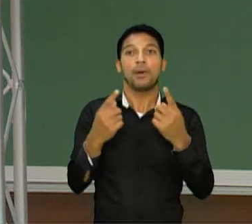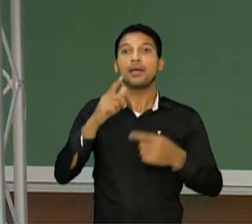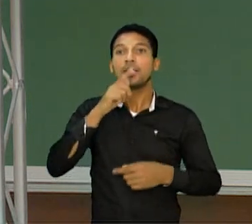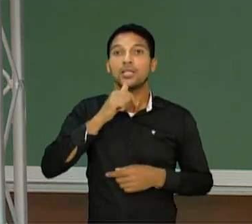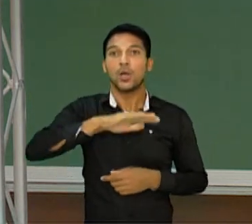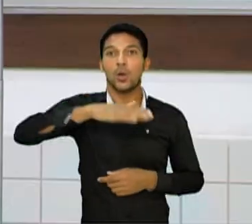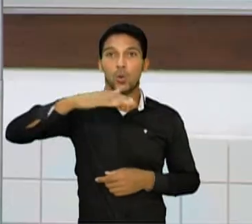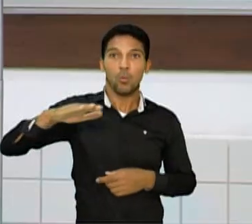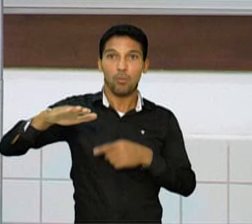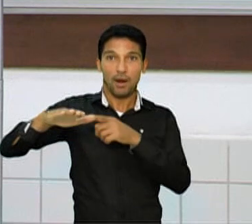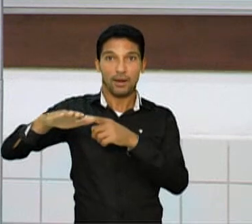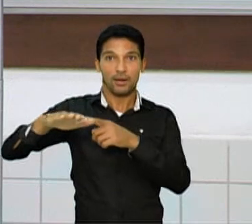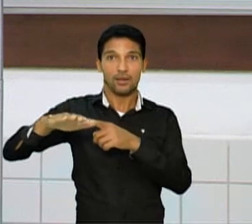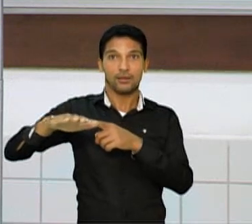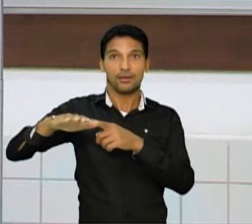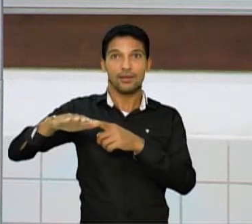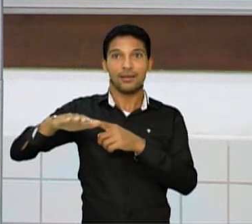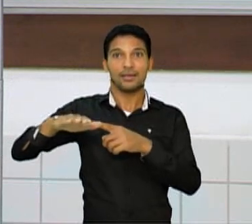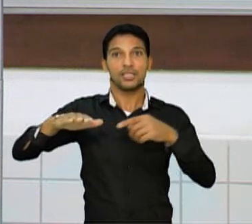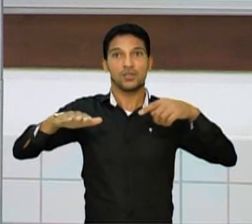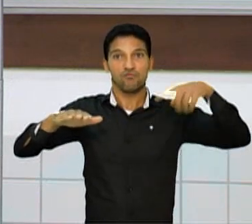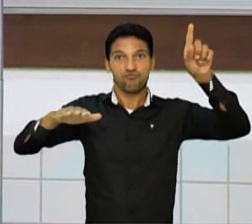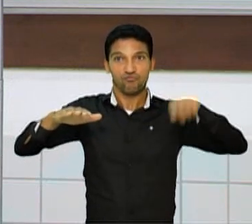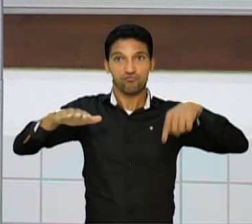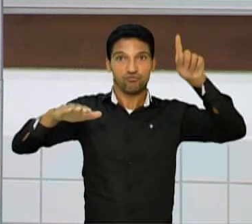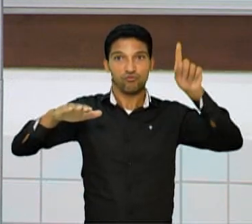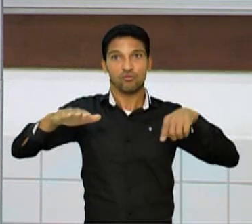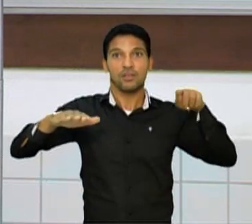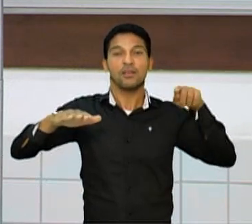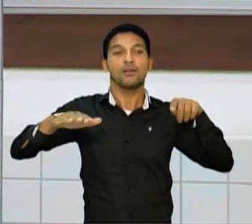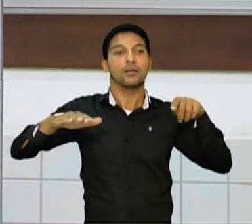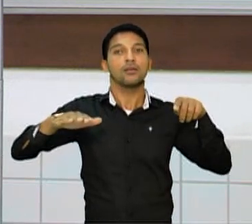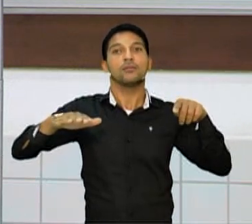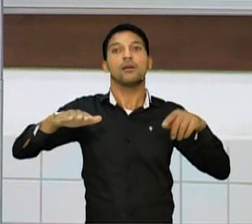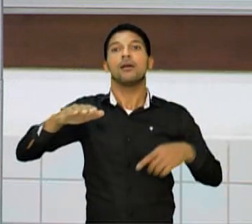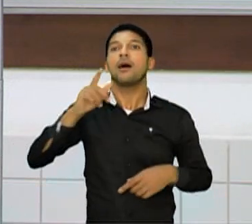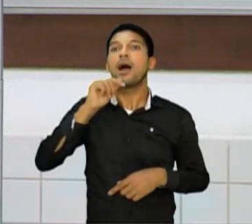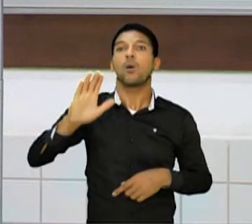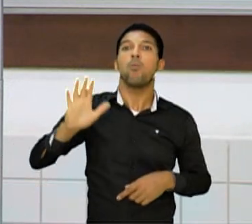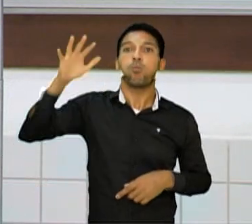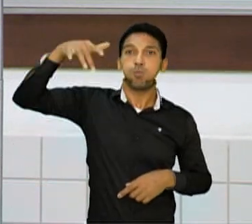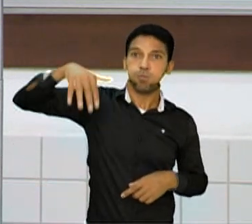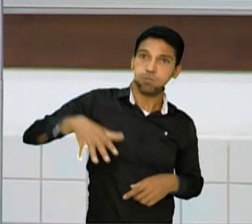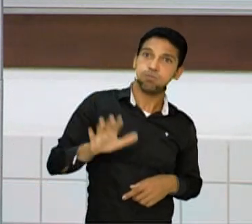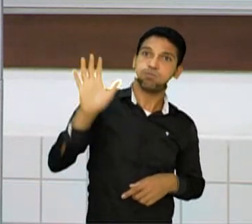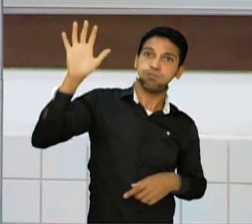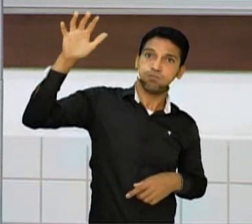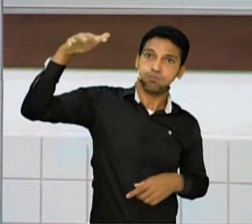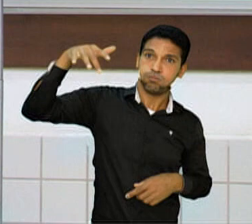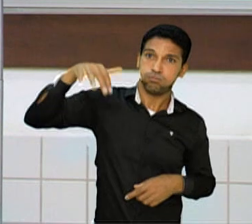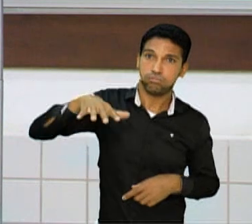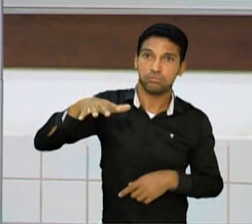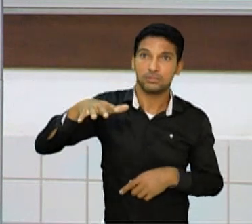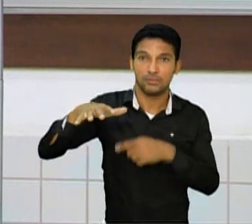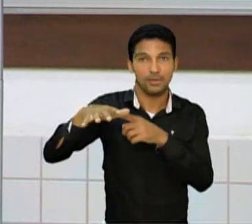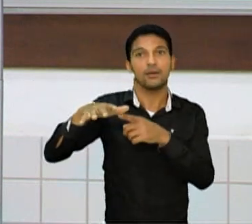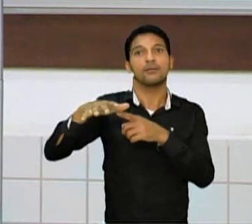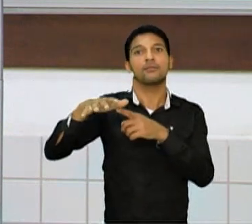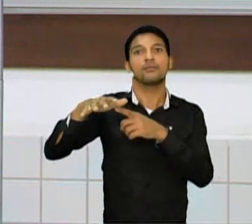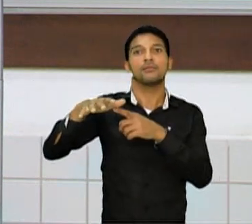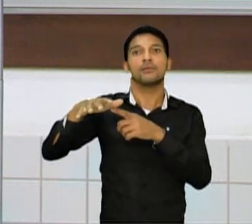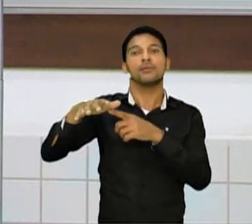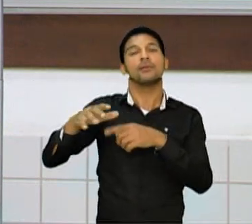força ligada à subida e à descida da maré, onde antigamente pensava-se em construir aparelhos que